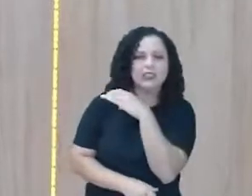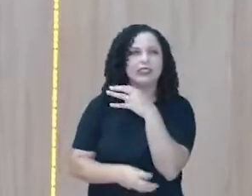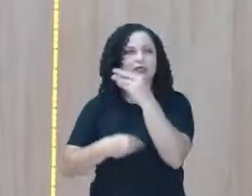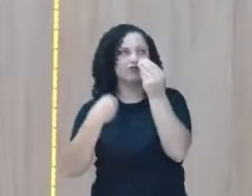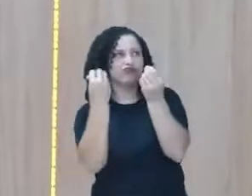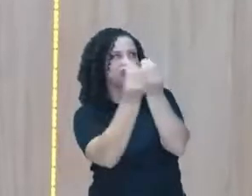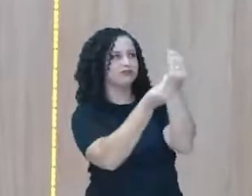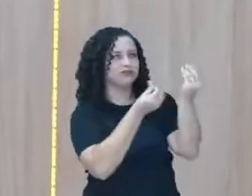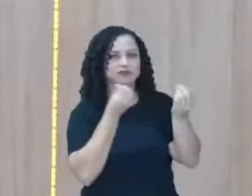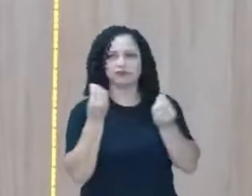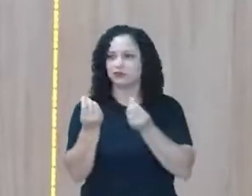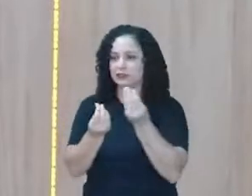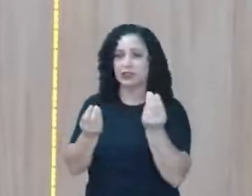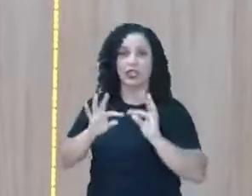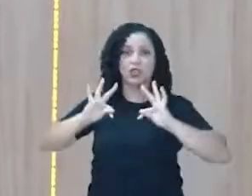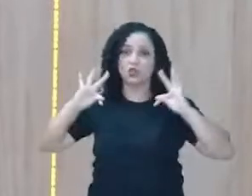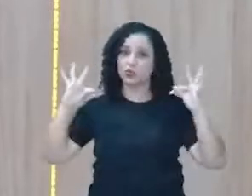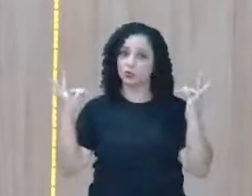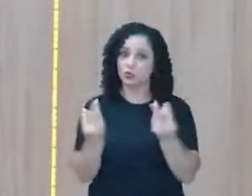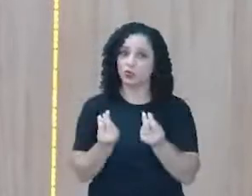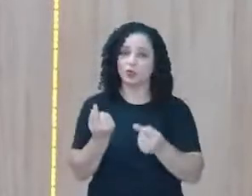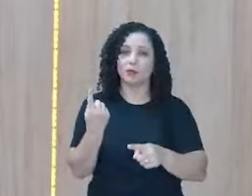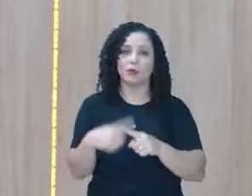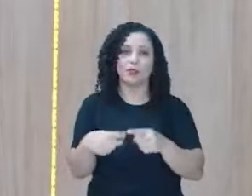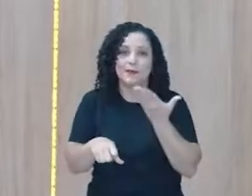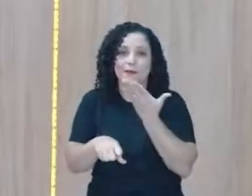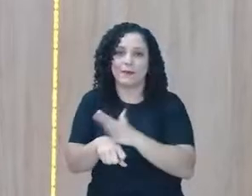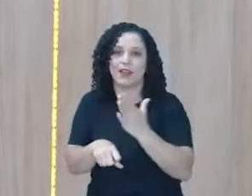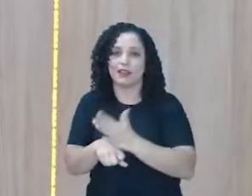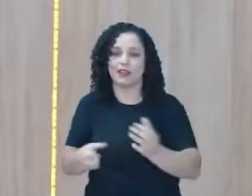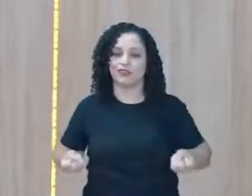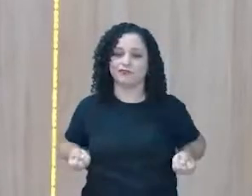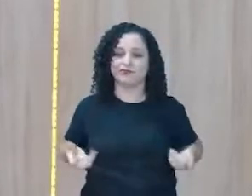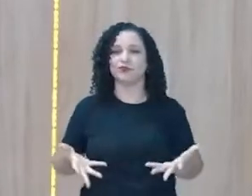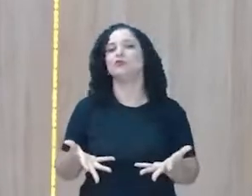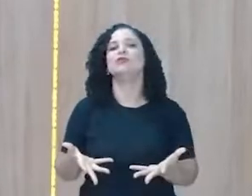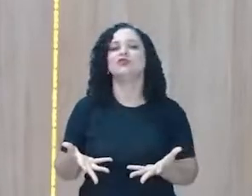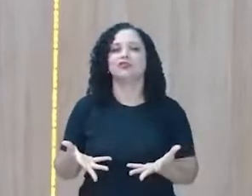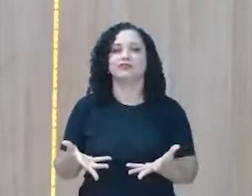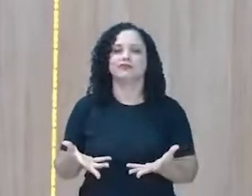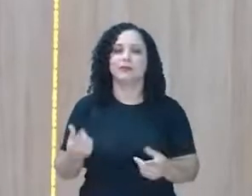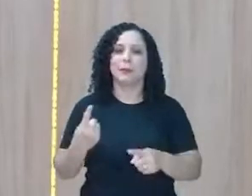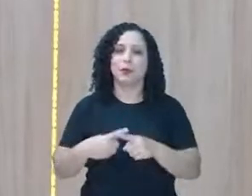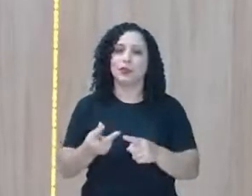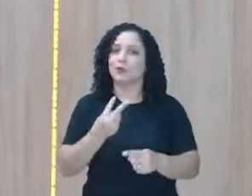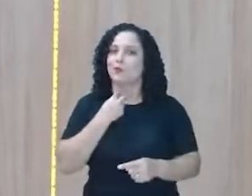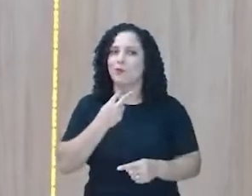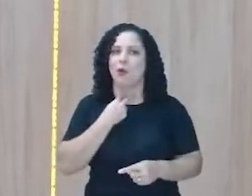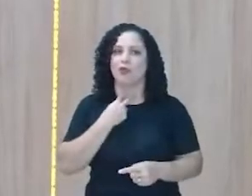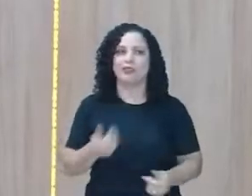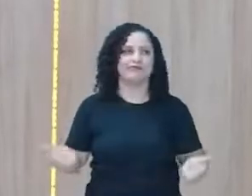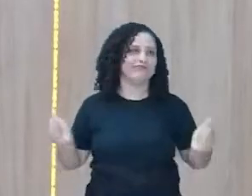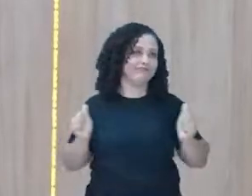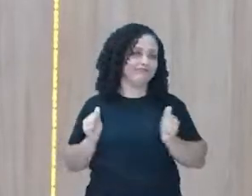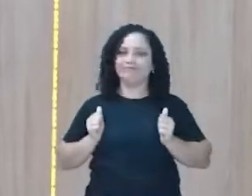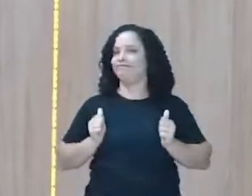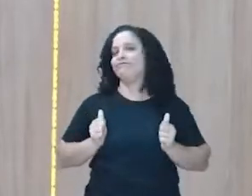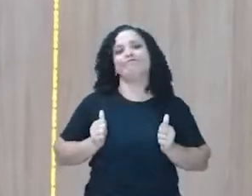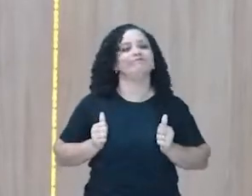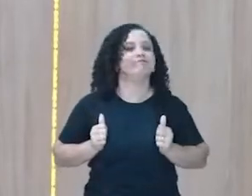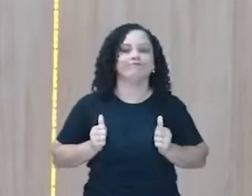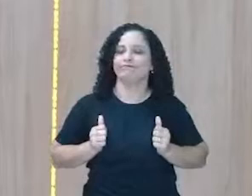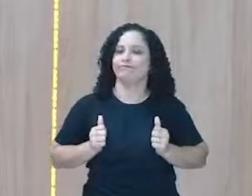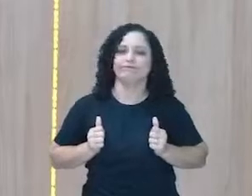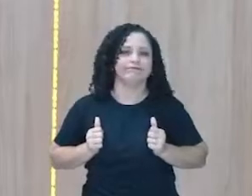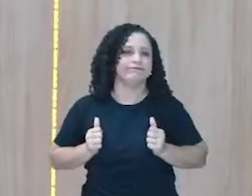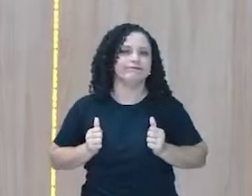diz respeito, gente, às nossas práticas, às nossas atitudes, que realmente não dá mais para levar assim, né? Nesse